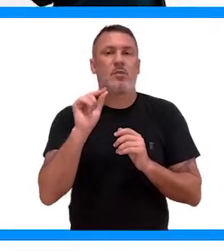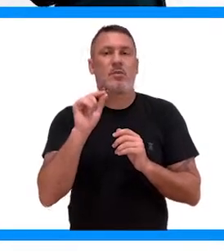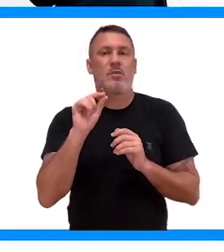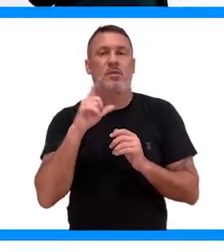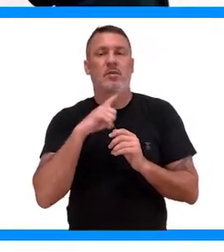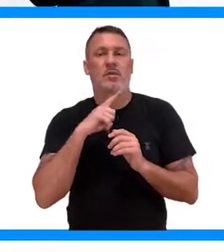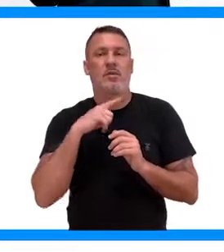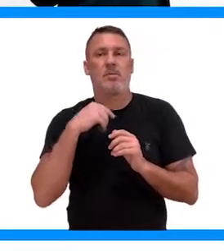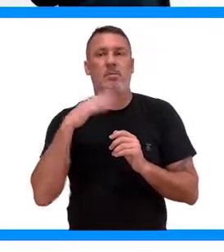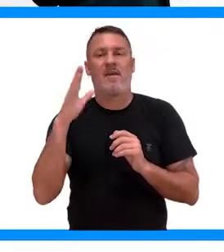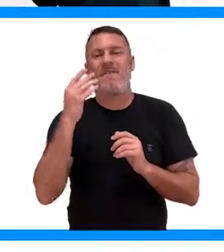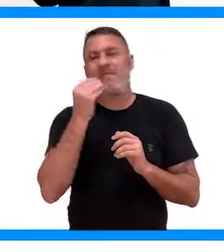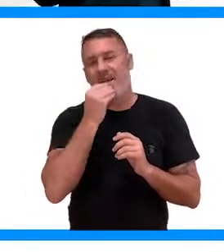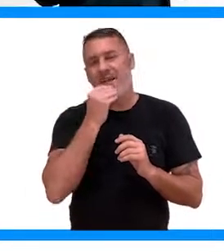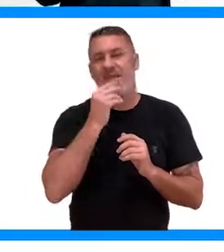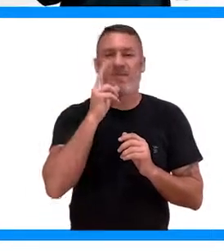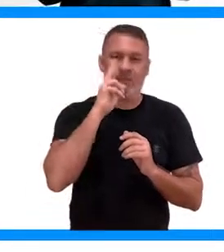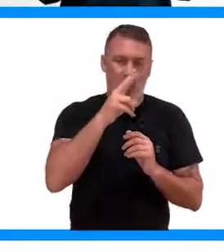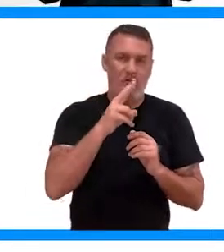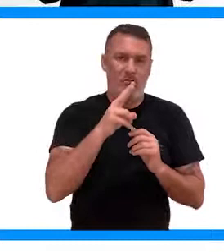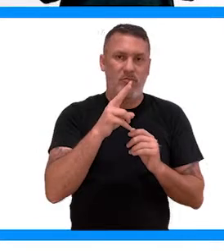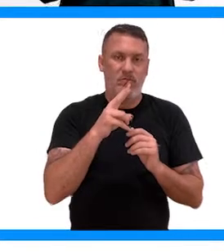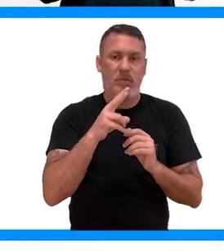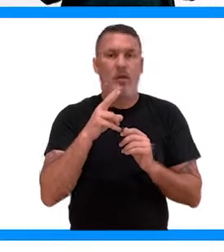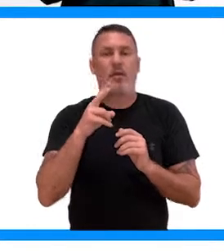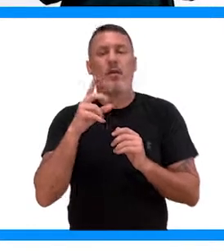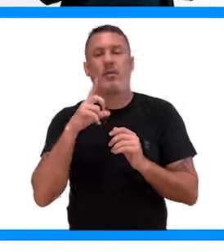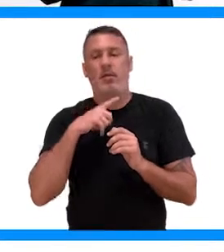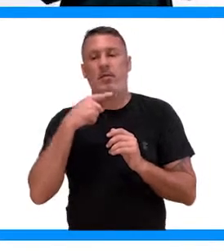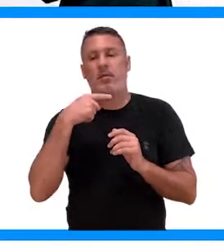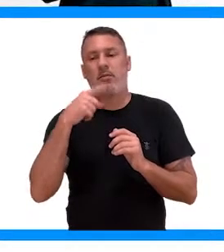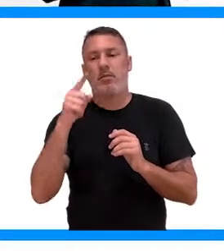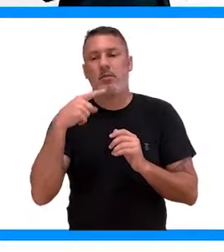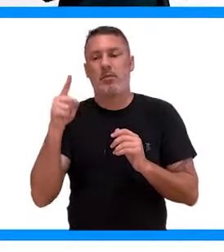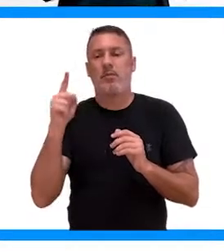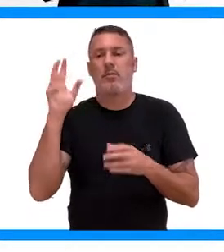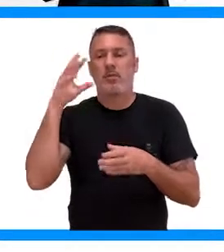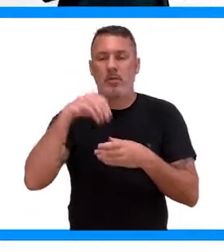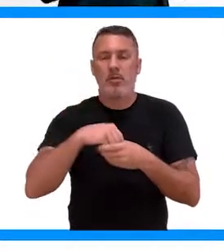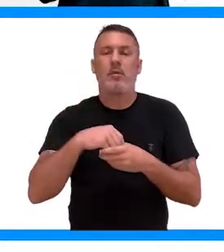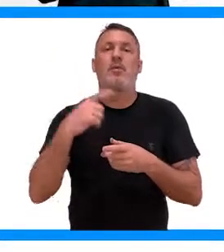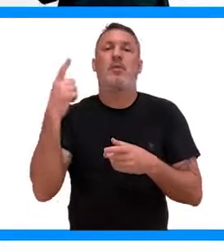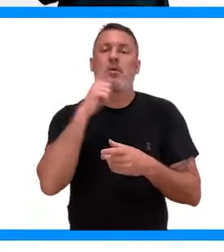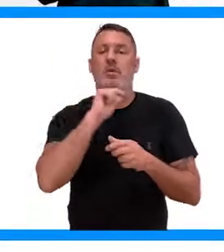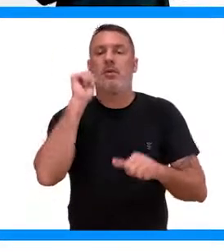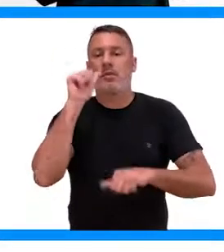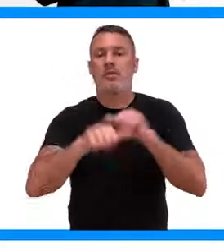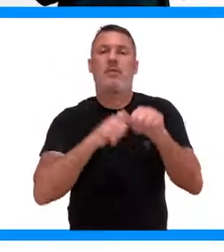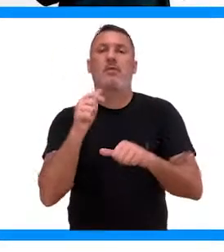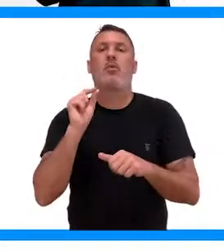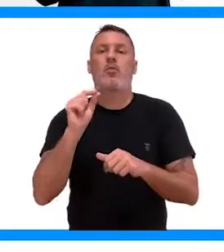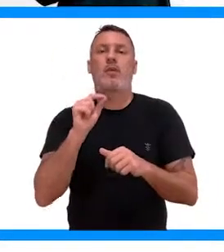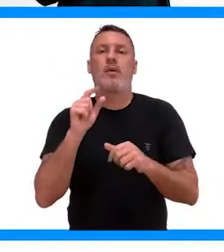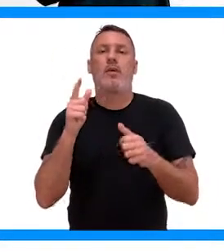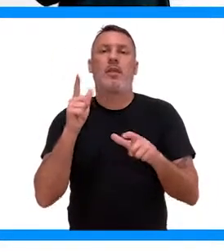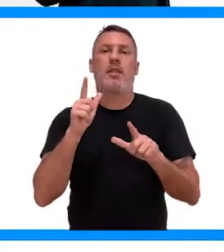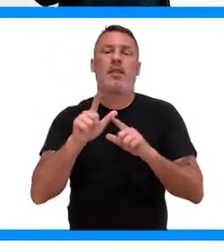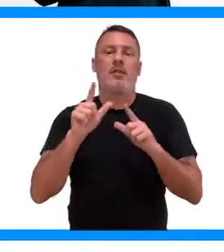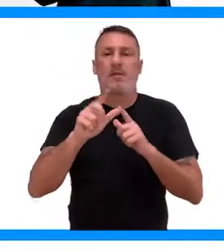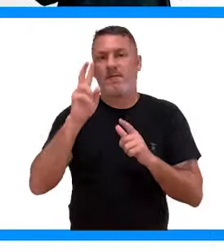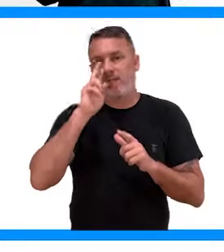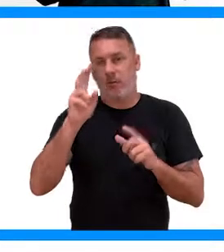semivogal é a vogal mais fraquinha, né? Esta levará acento para que ela se transforme